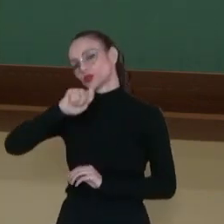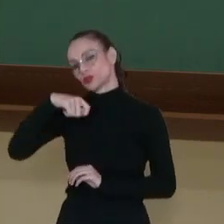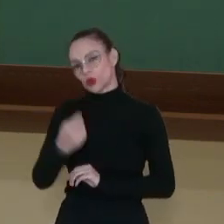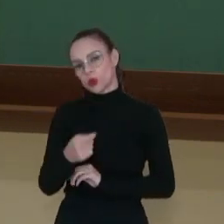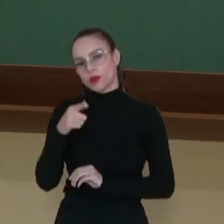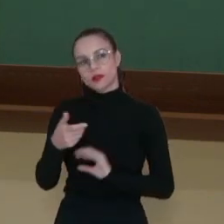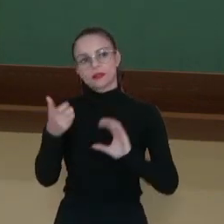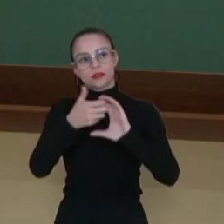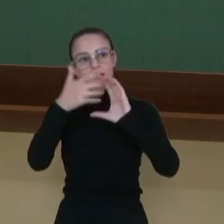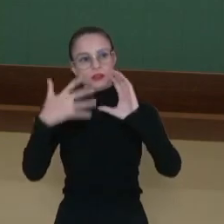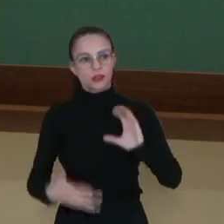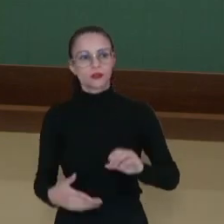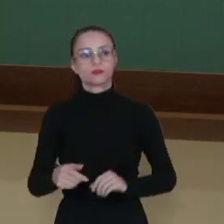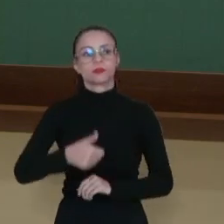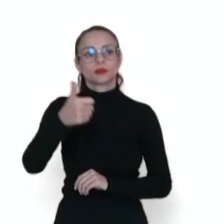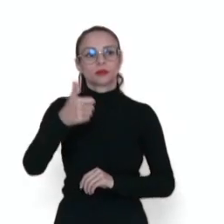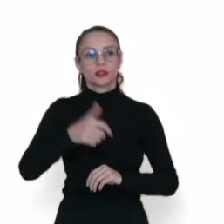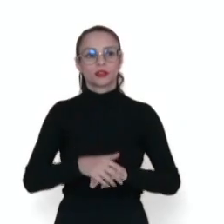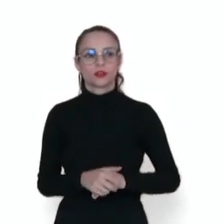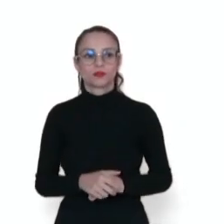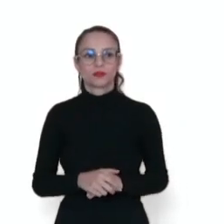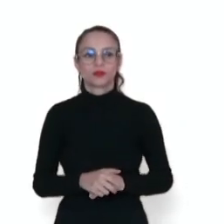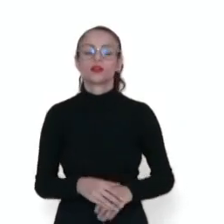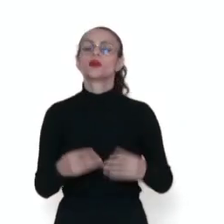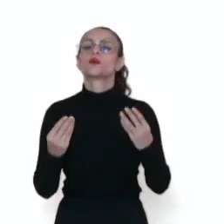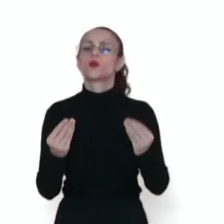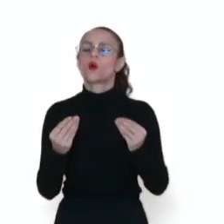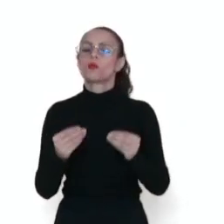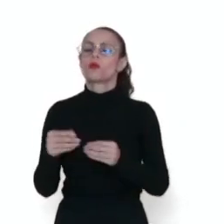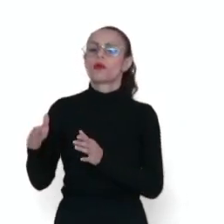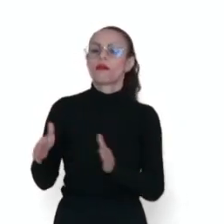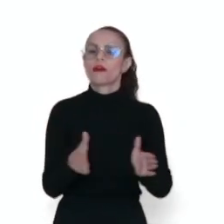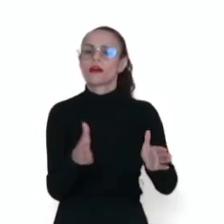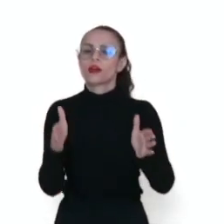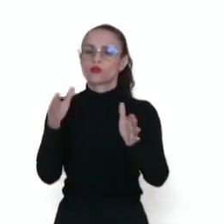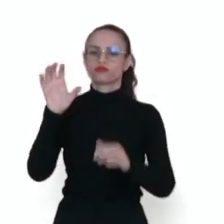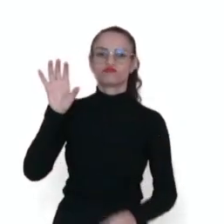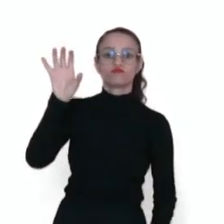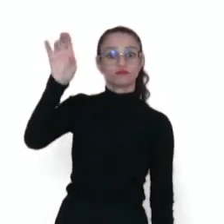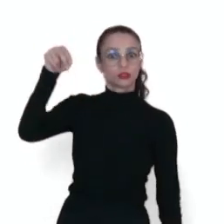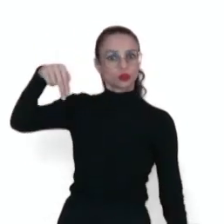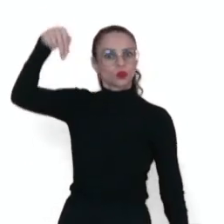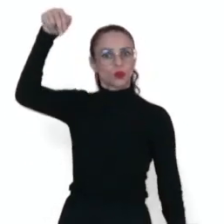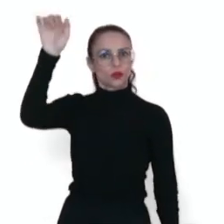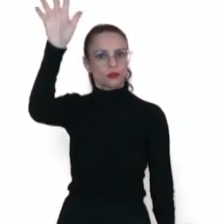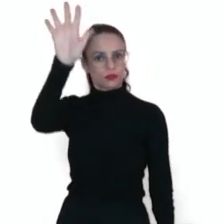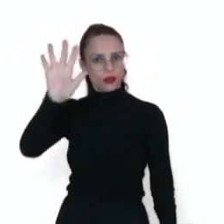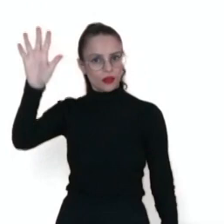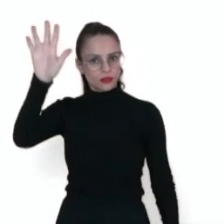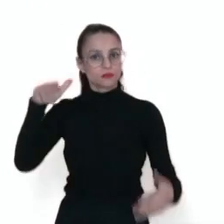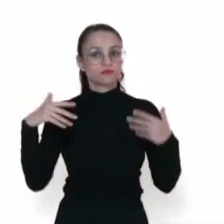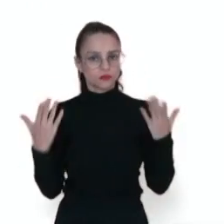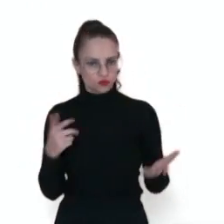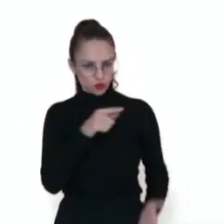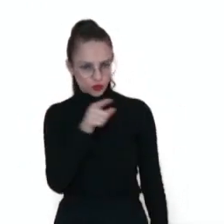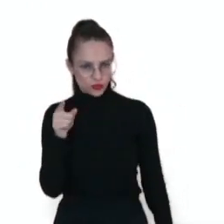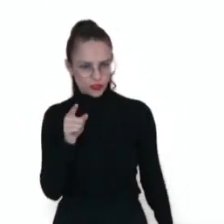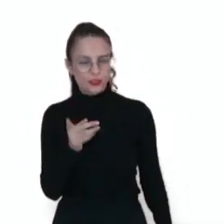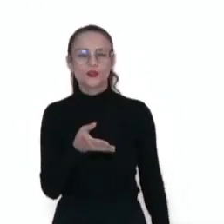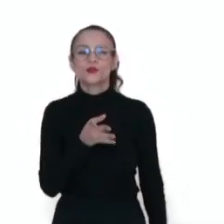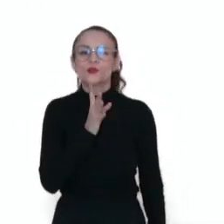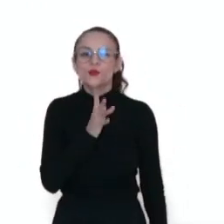dessas características. A primeira lá, como são os rios da região Nordeste? Vocês já ouviram falar sobre o